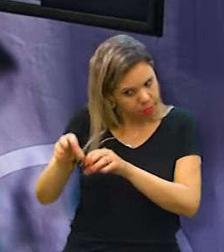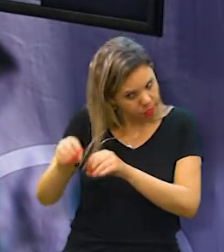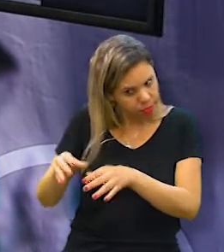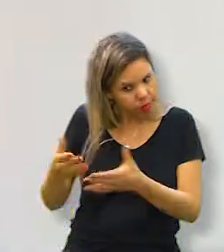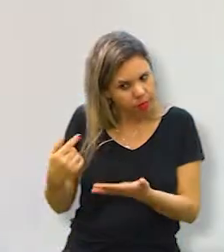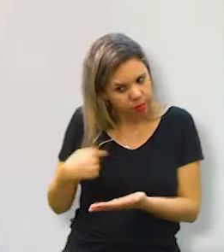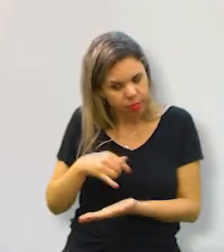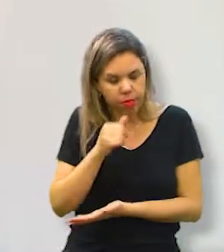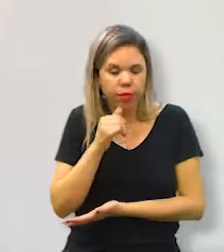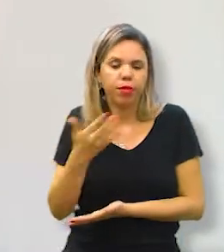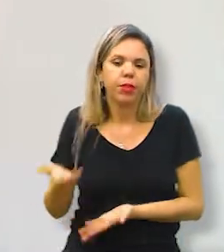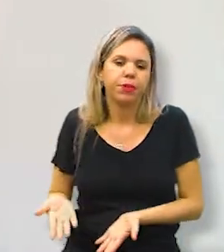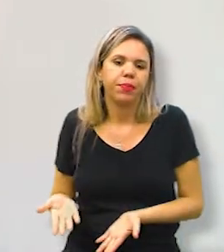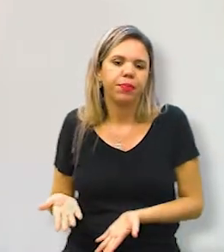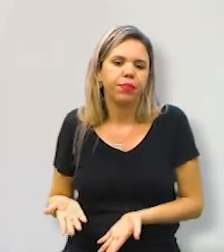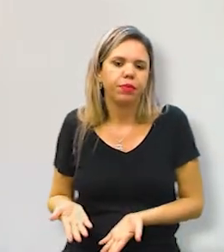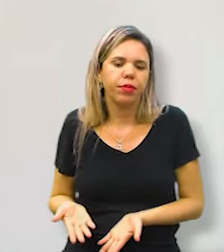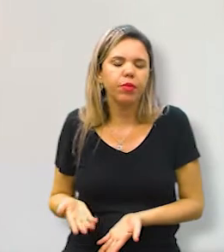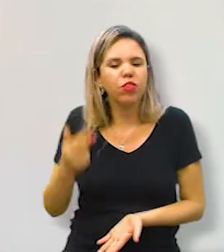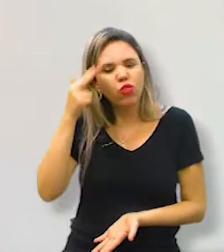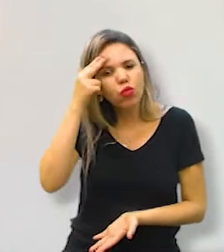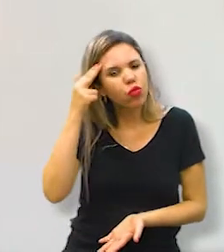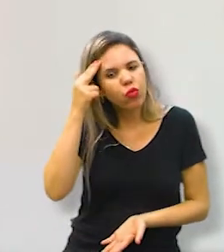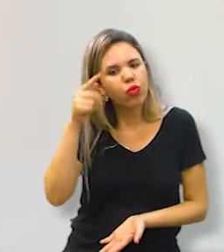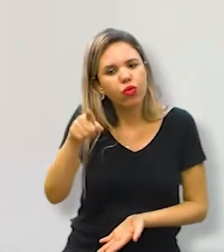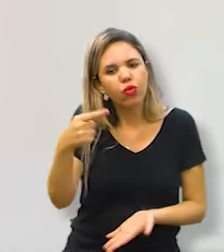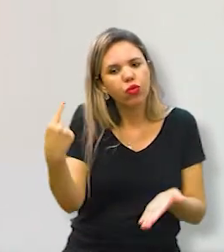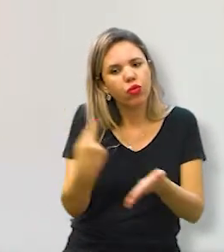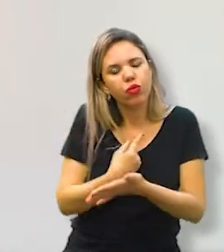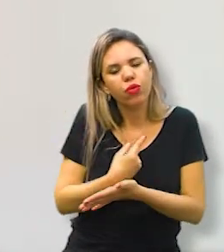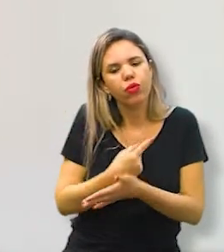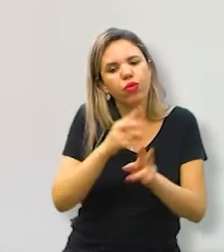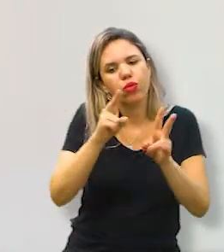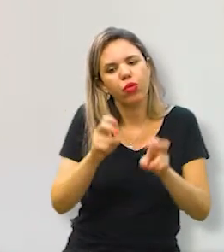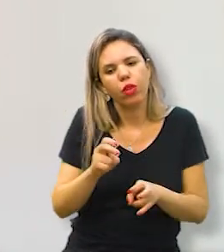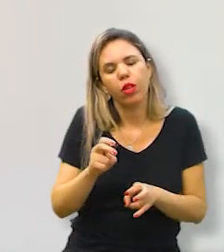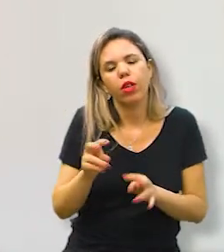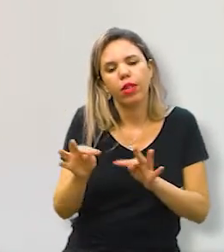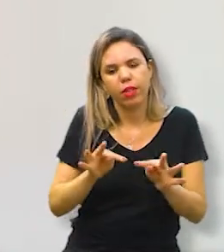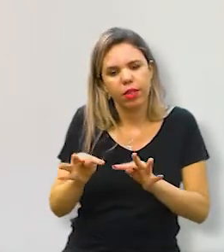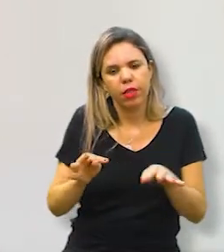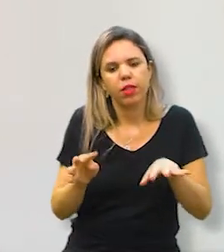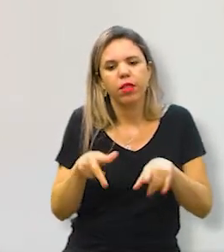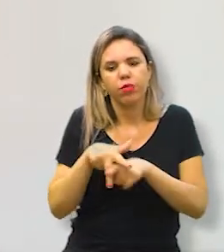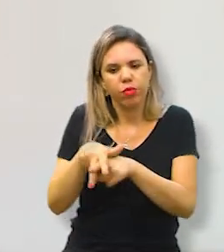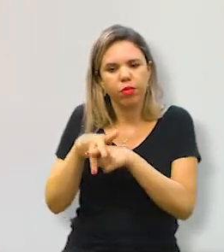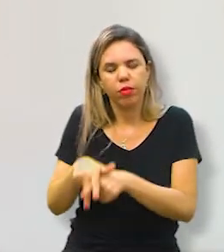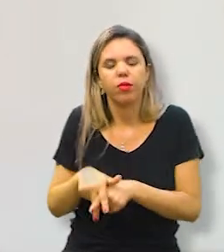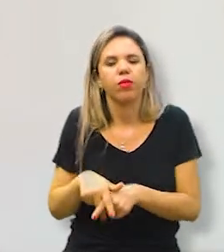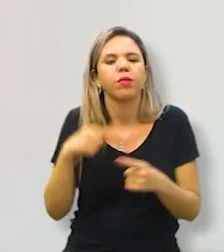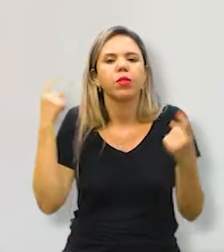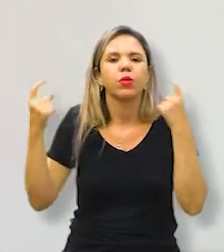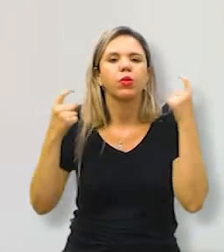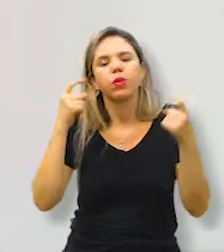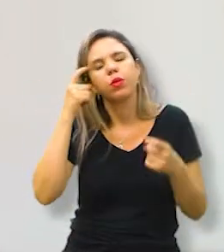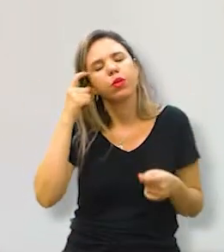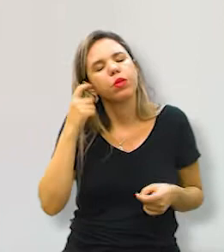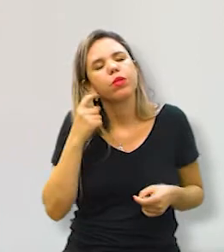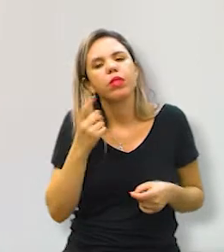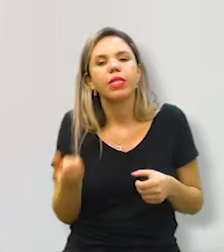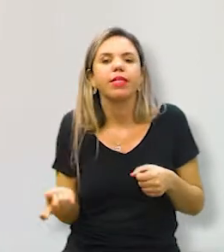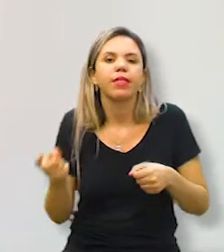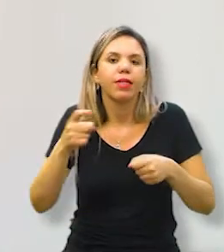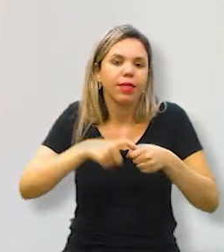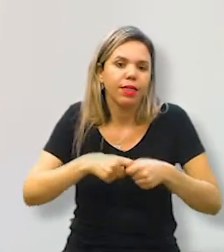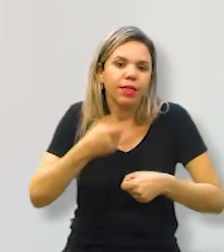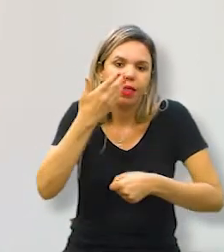por exemplo, nós estamos com um sonho, quando você me perguntou sobre a Eco, nós estamos assim muito preocupados com essa volta